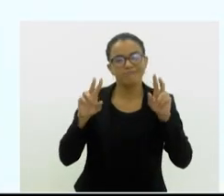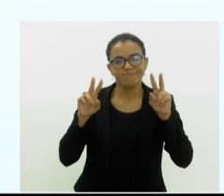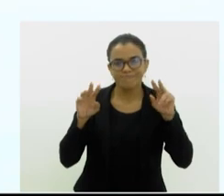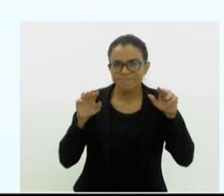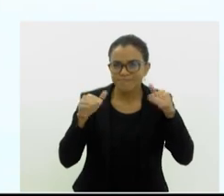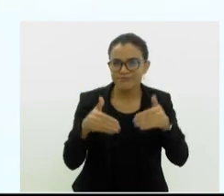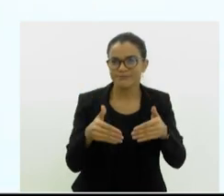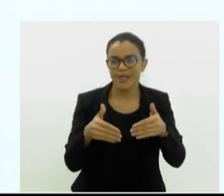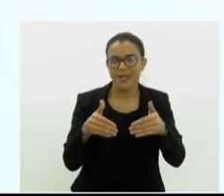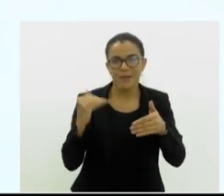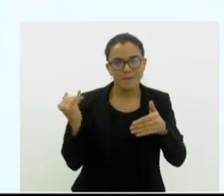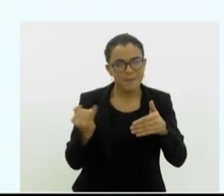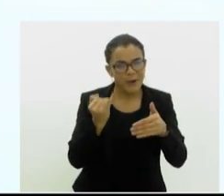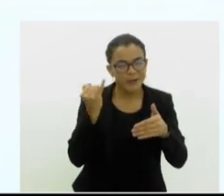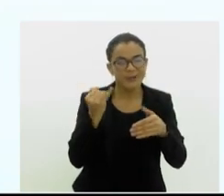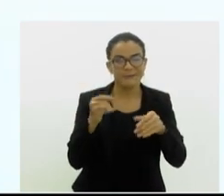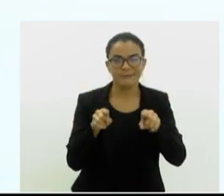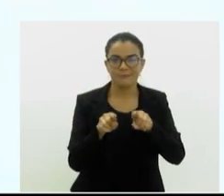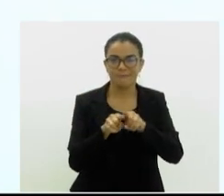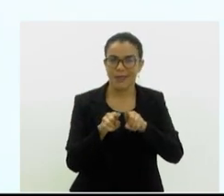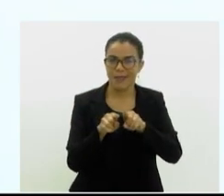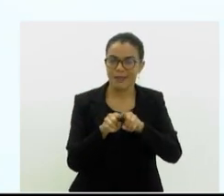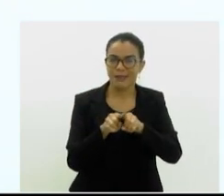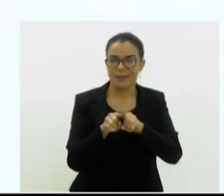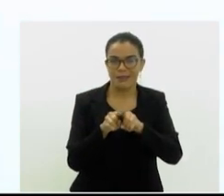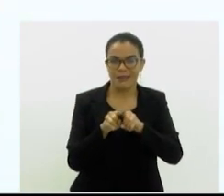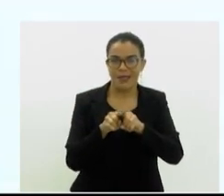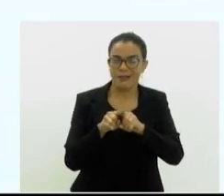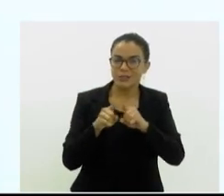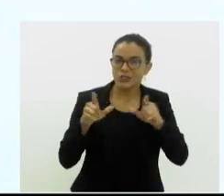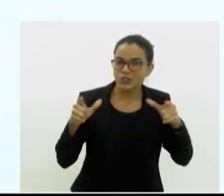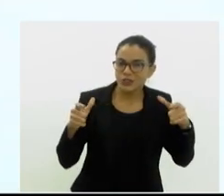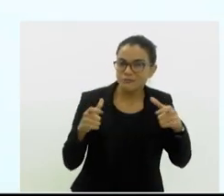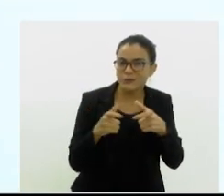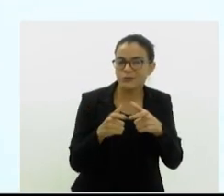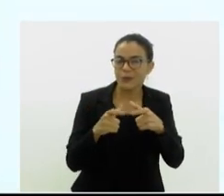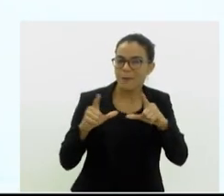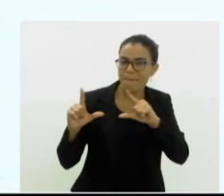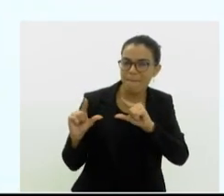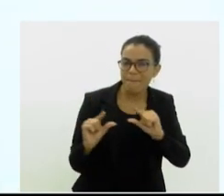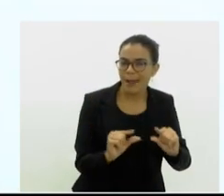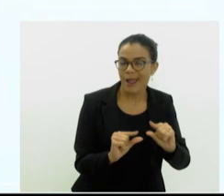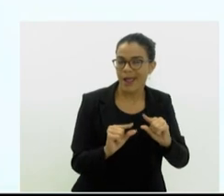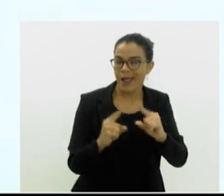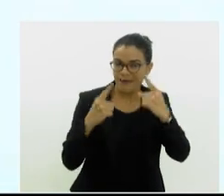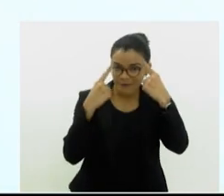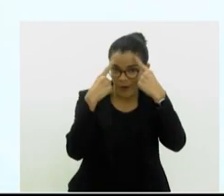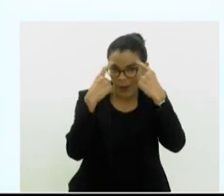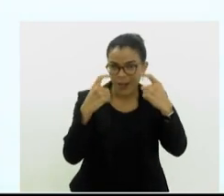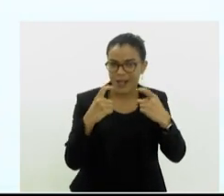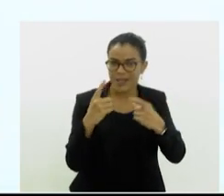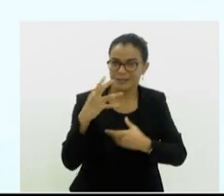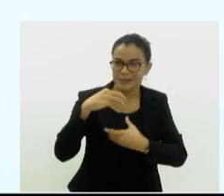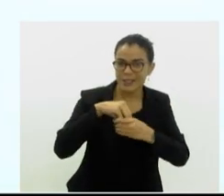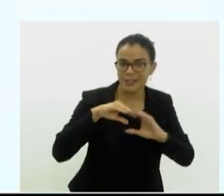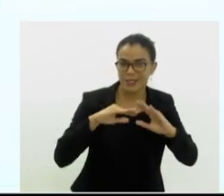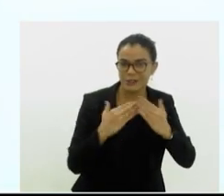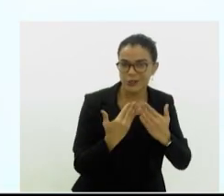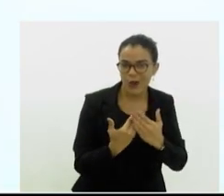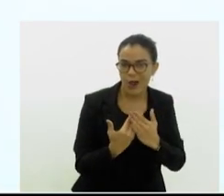para a gente diminuir as questões de violência na escola, para que haja espaço de acolhimento,